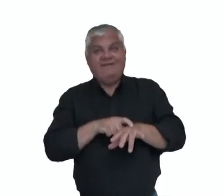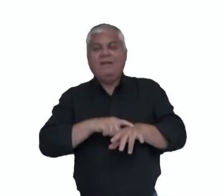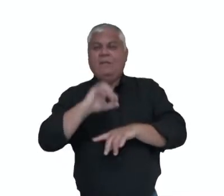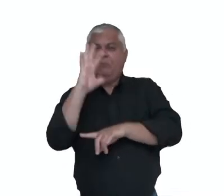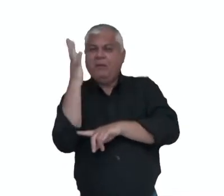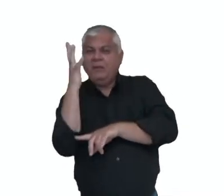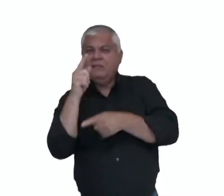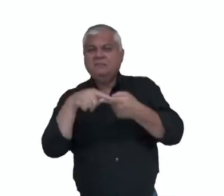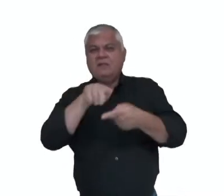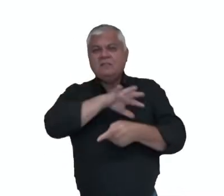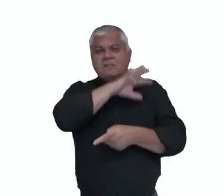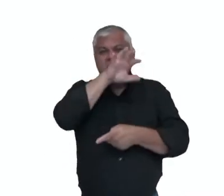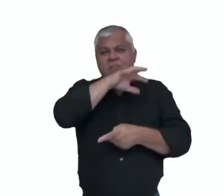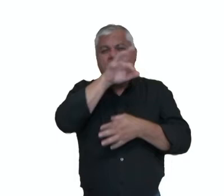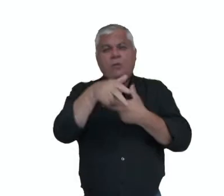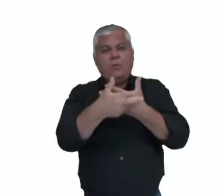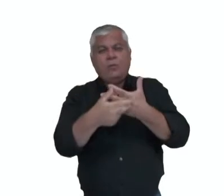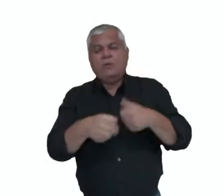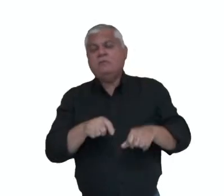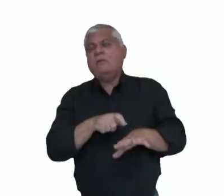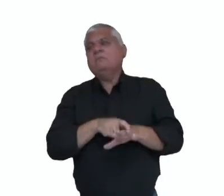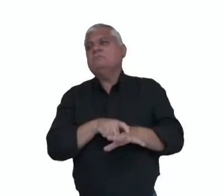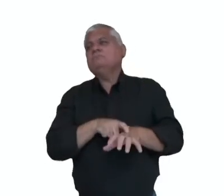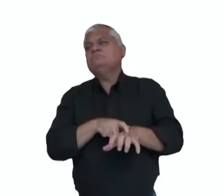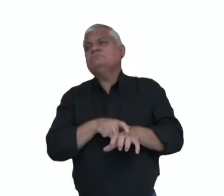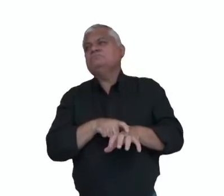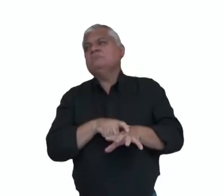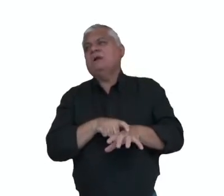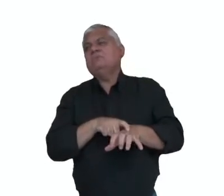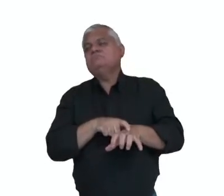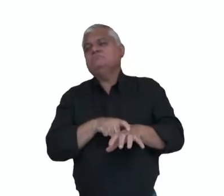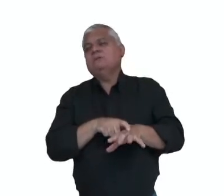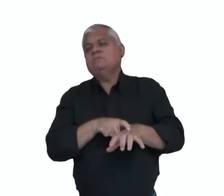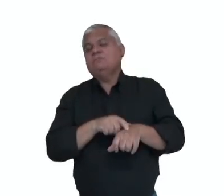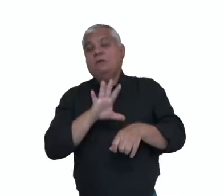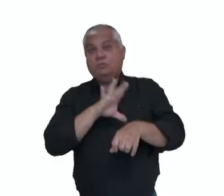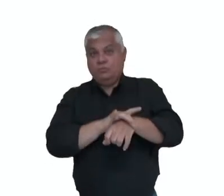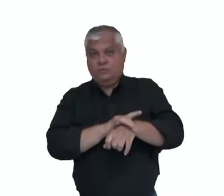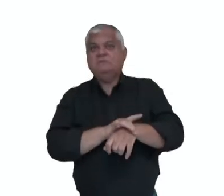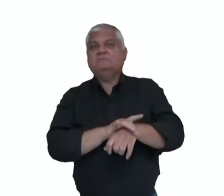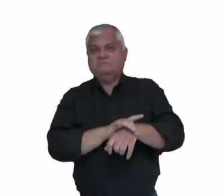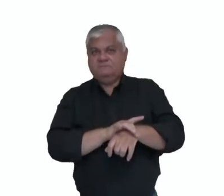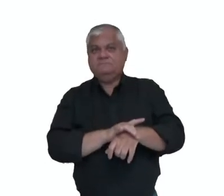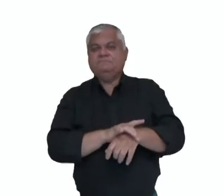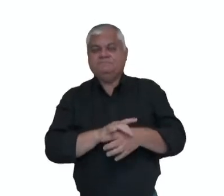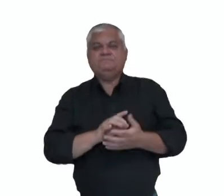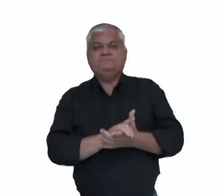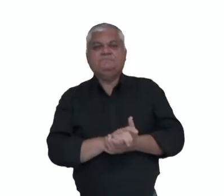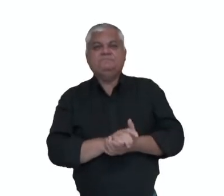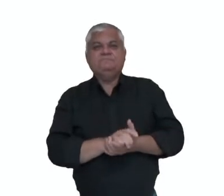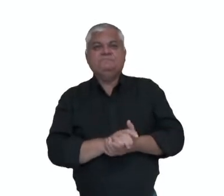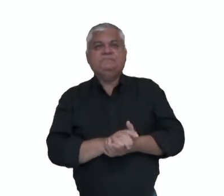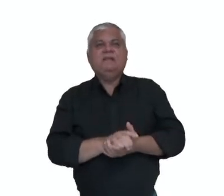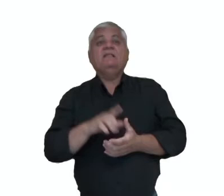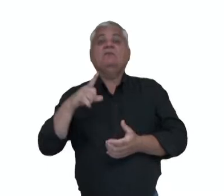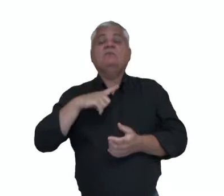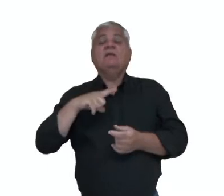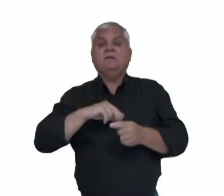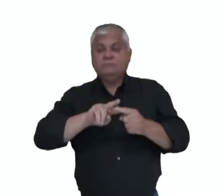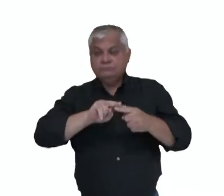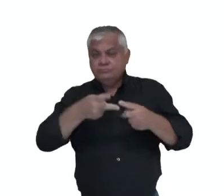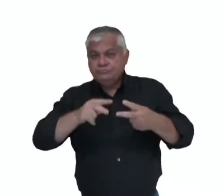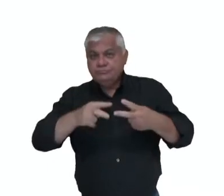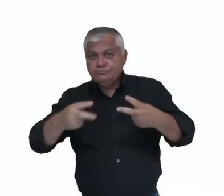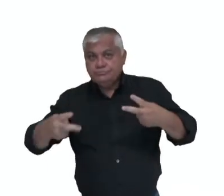animais. Tá? Por serem parasitas, eles podem transmitir, né, causar doenças aí nesses seres vivos, tá? Então, a reprodução dele